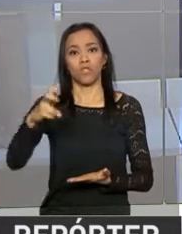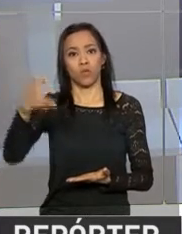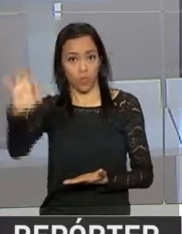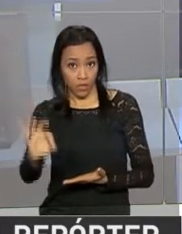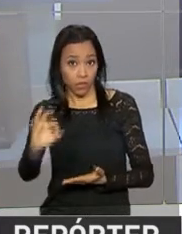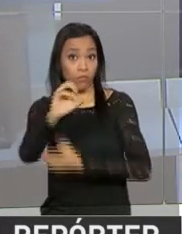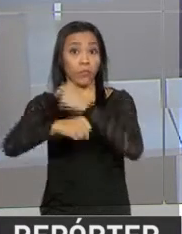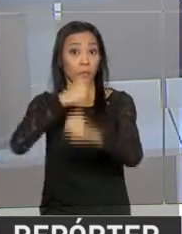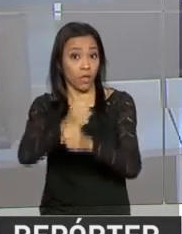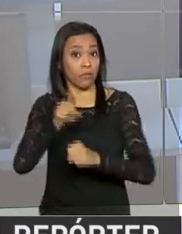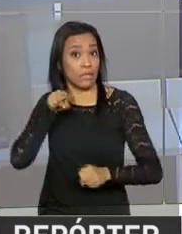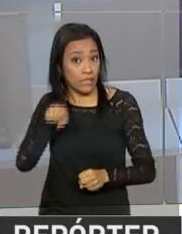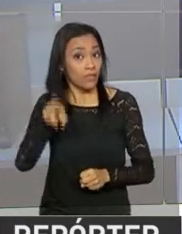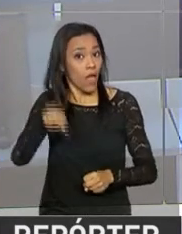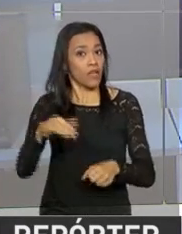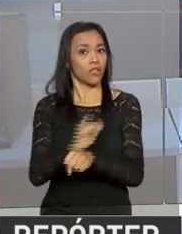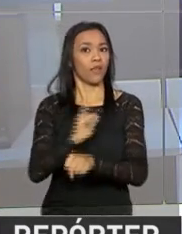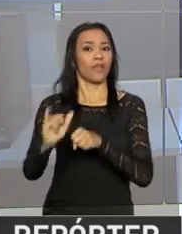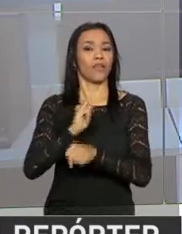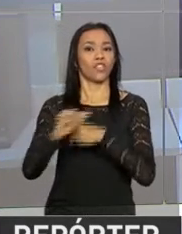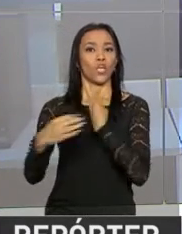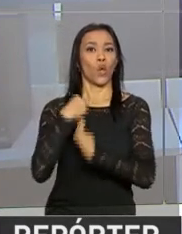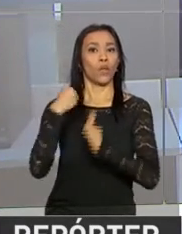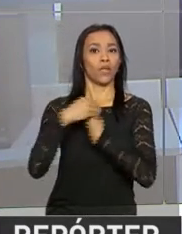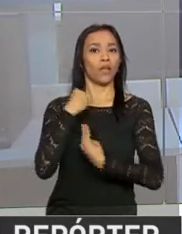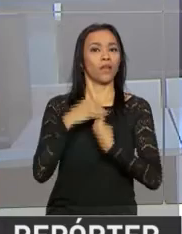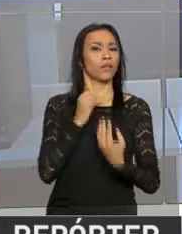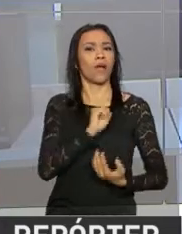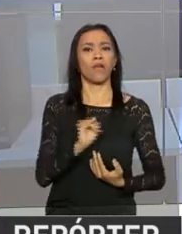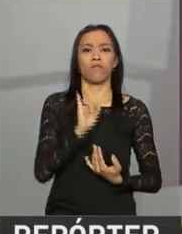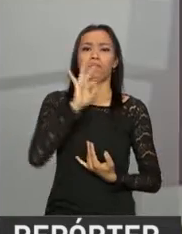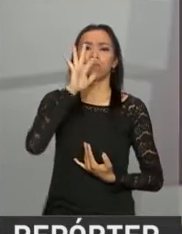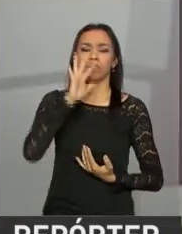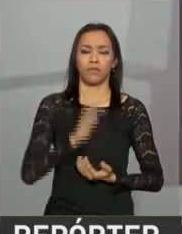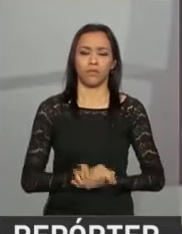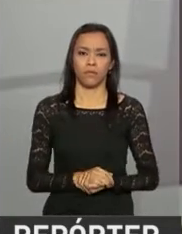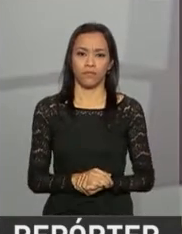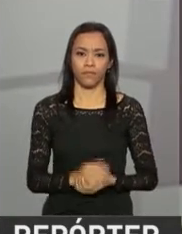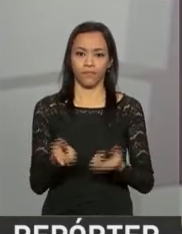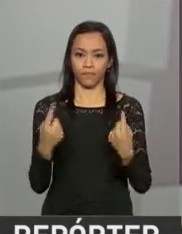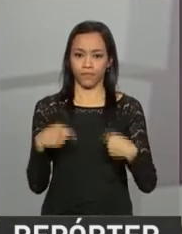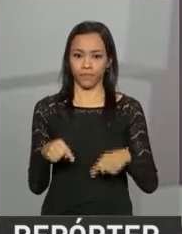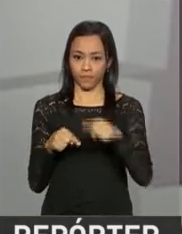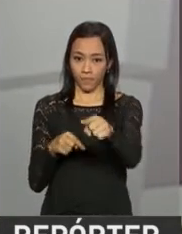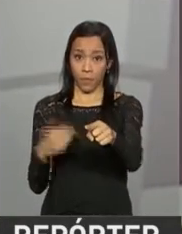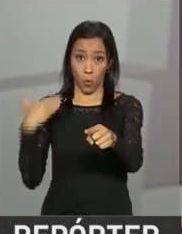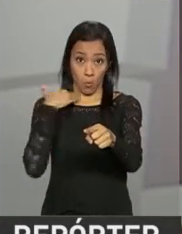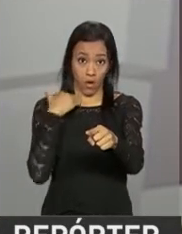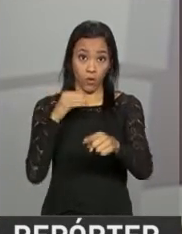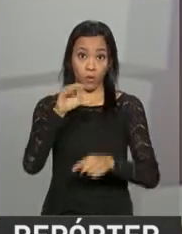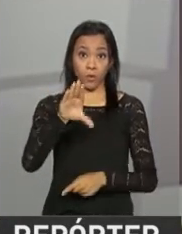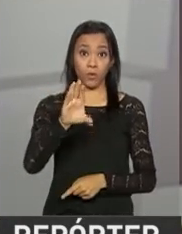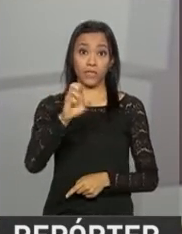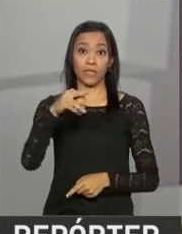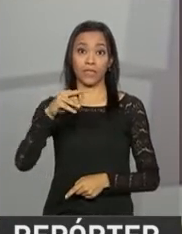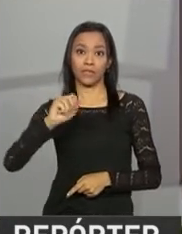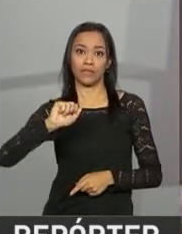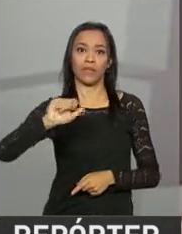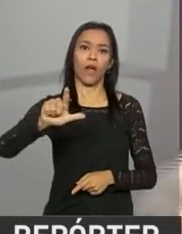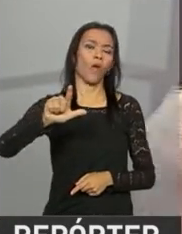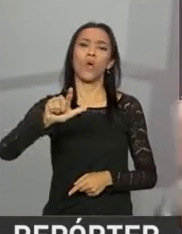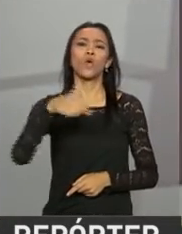e esse é um mecanismo usado para frear a inflação o banco central não tem cronograma